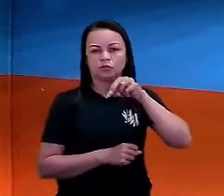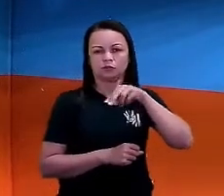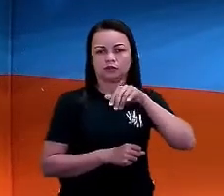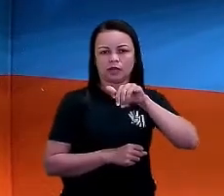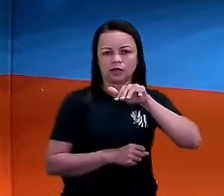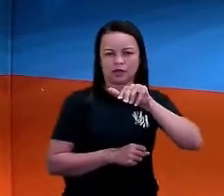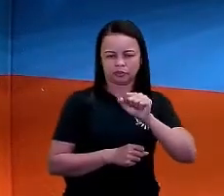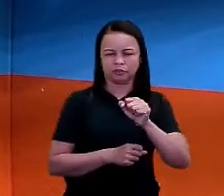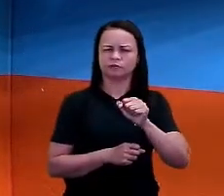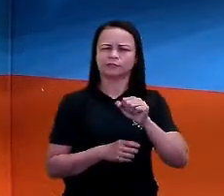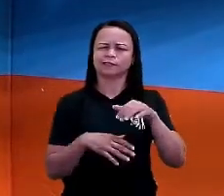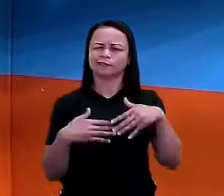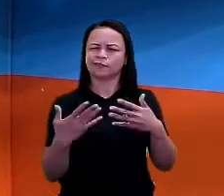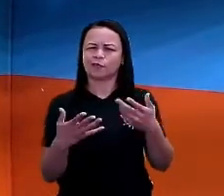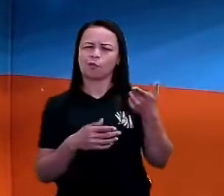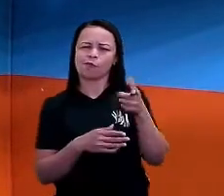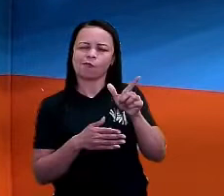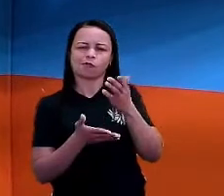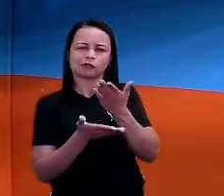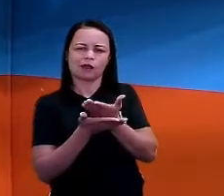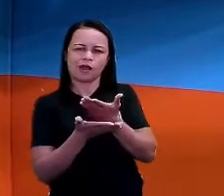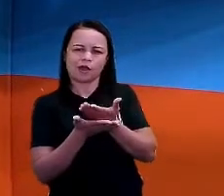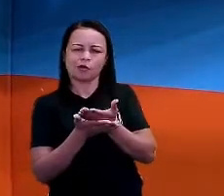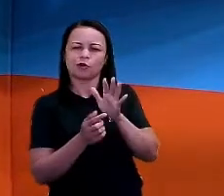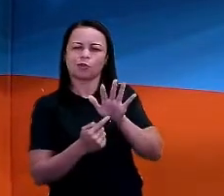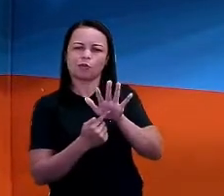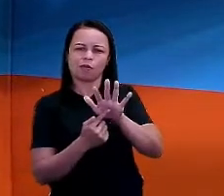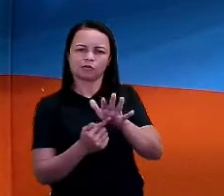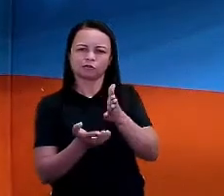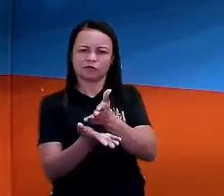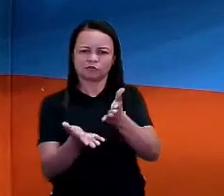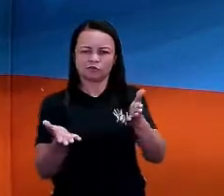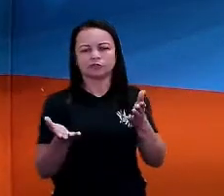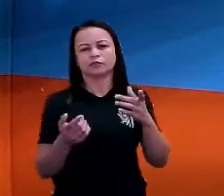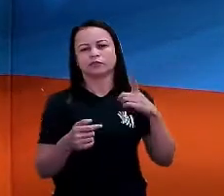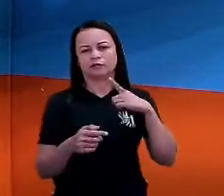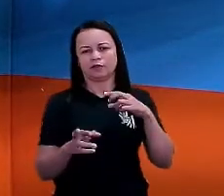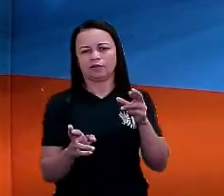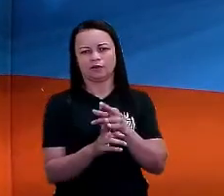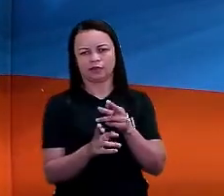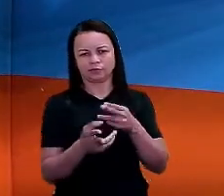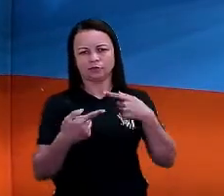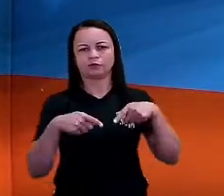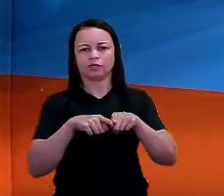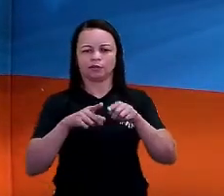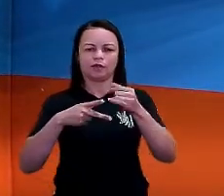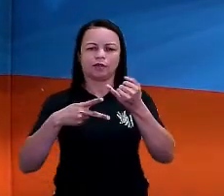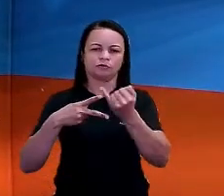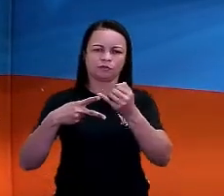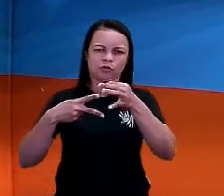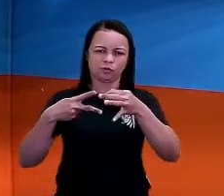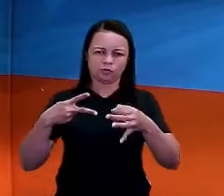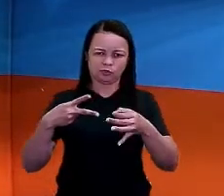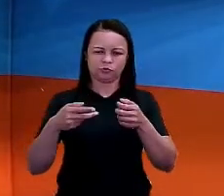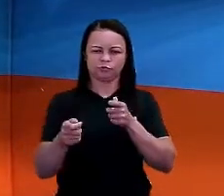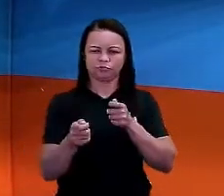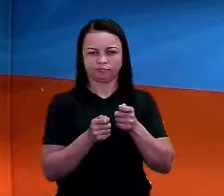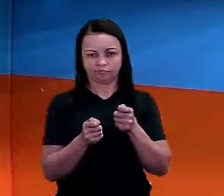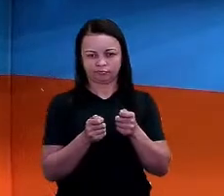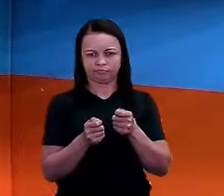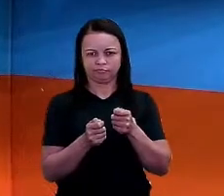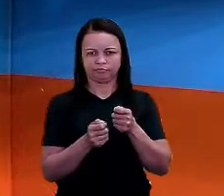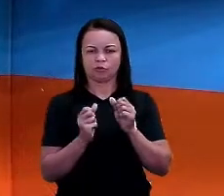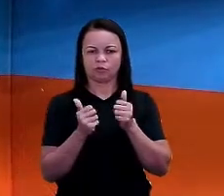outra aula eu trago aí, que tem relação também com polígonos regulares. Beleza? Deu para